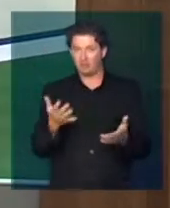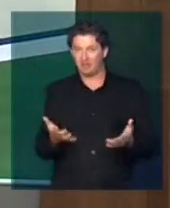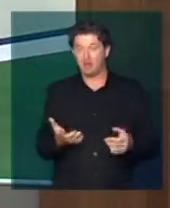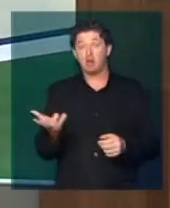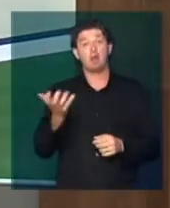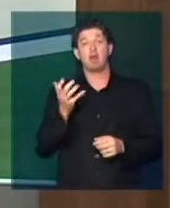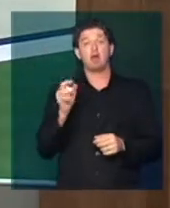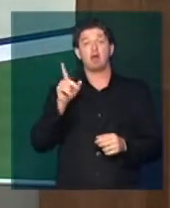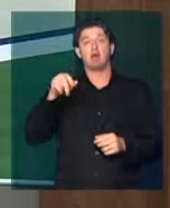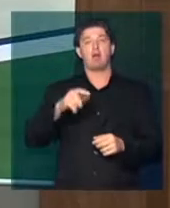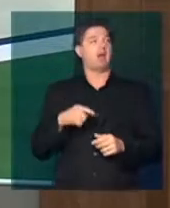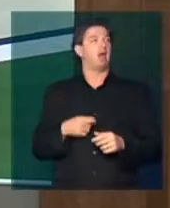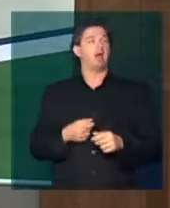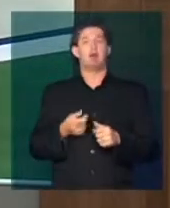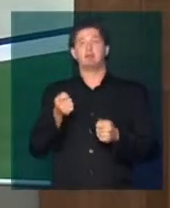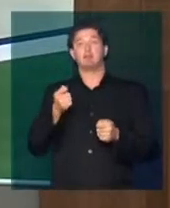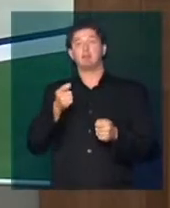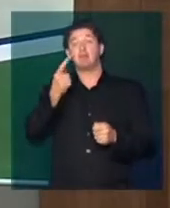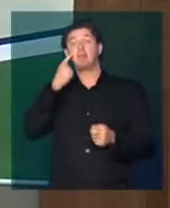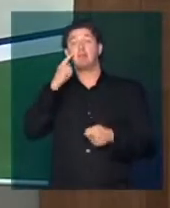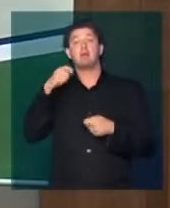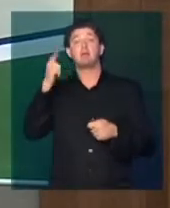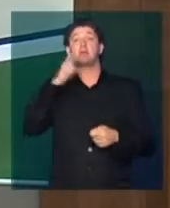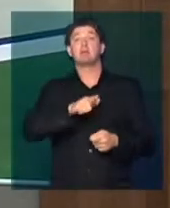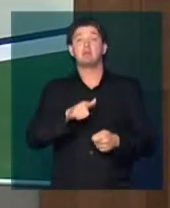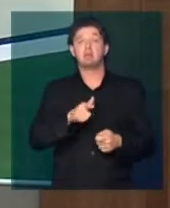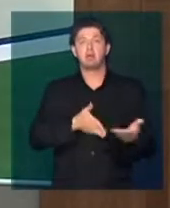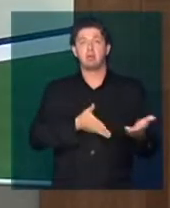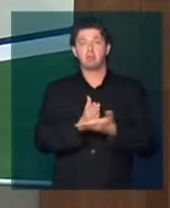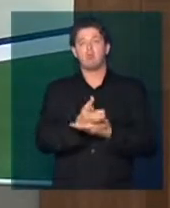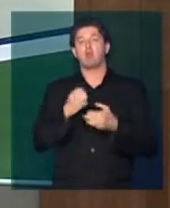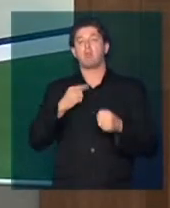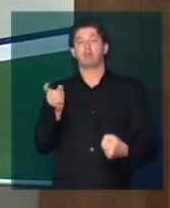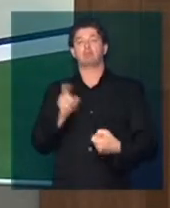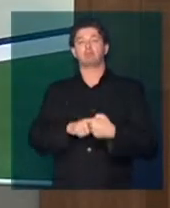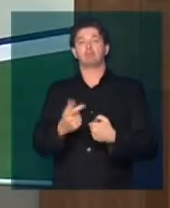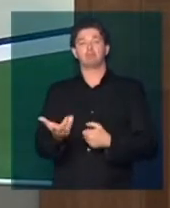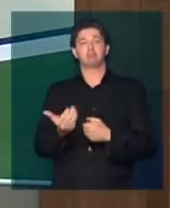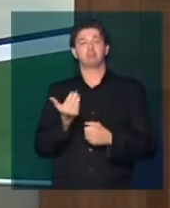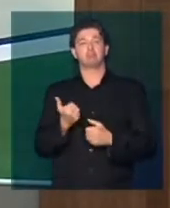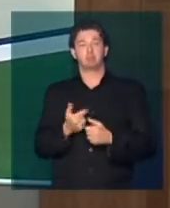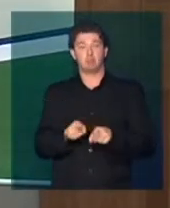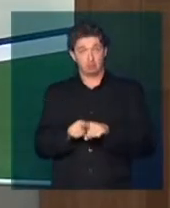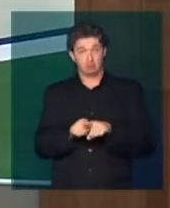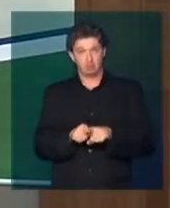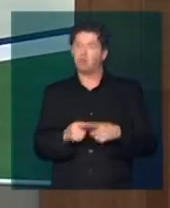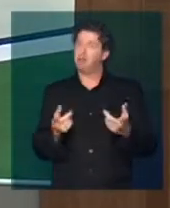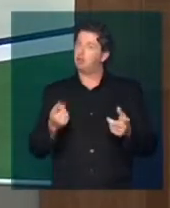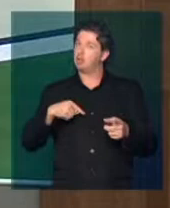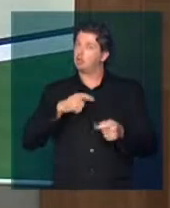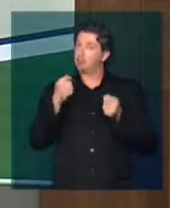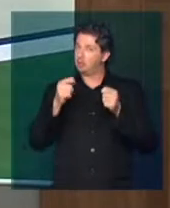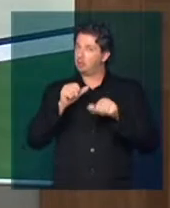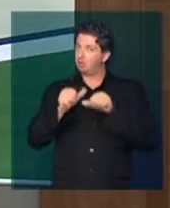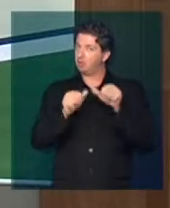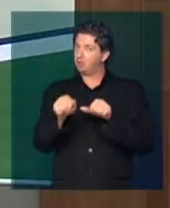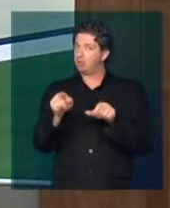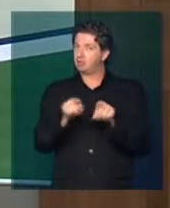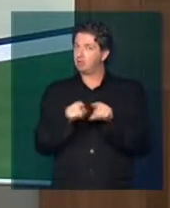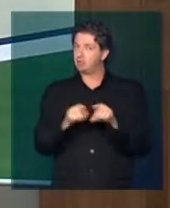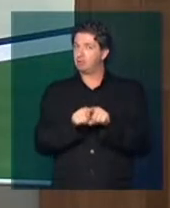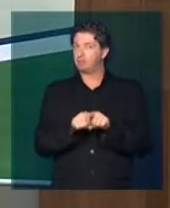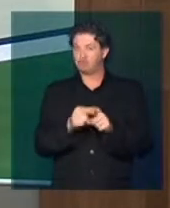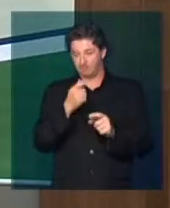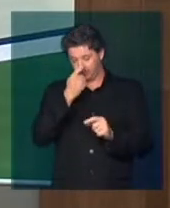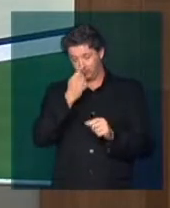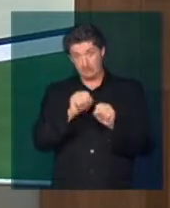quer apostar na loteria para o que der certo, ela poder se beneficiar. E a gente está tentando corrigir isso daí.